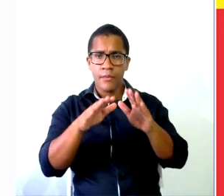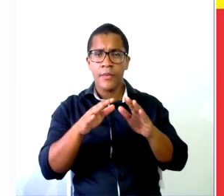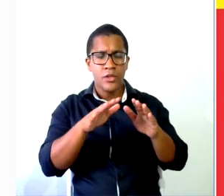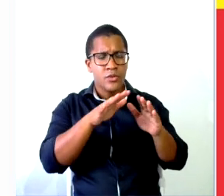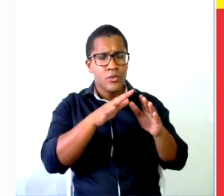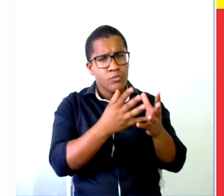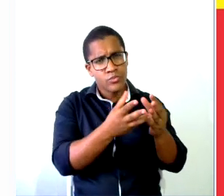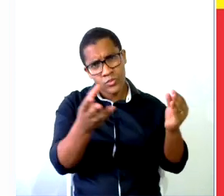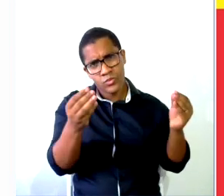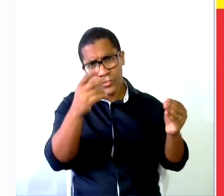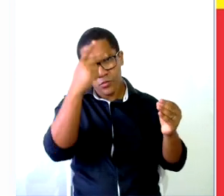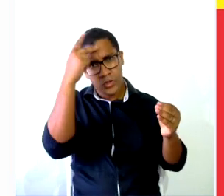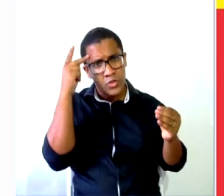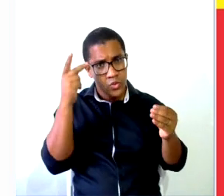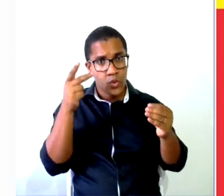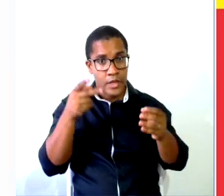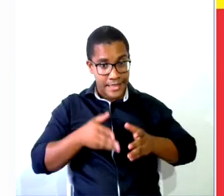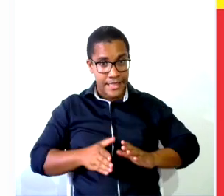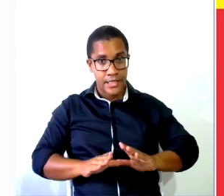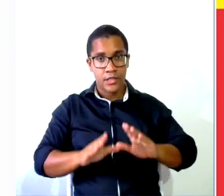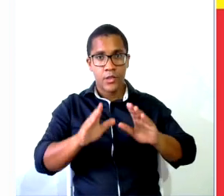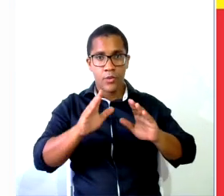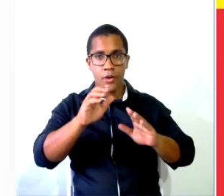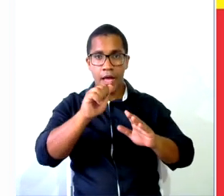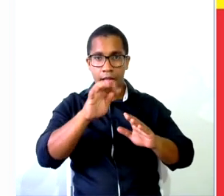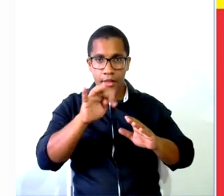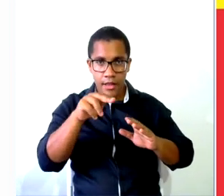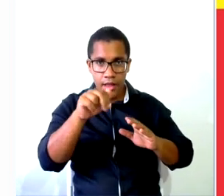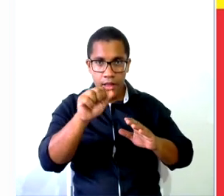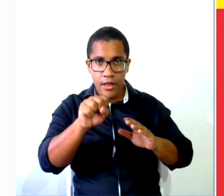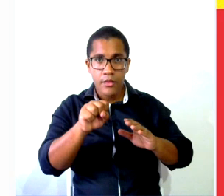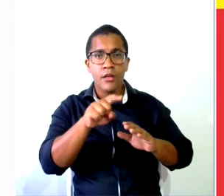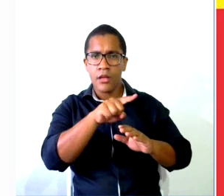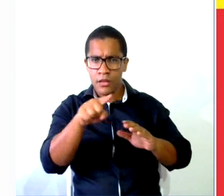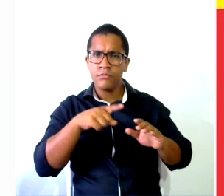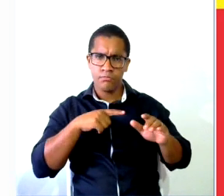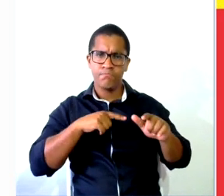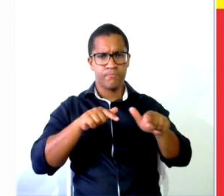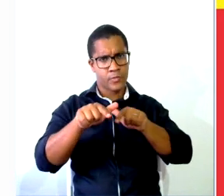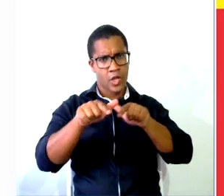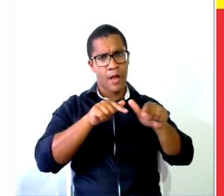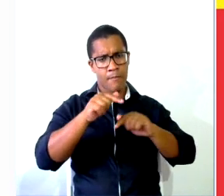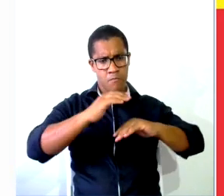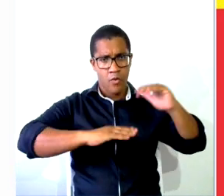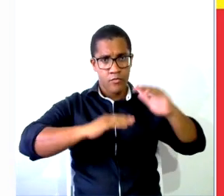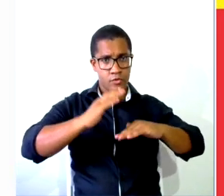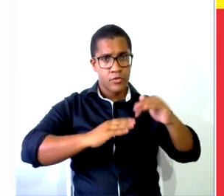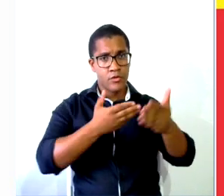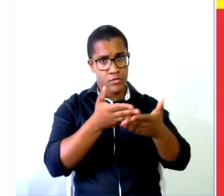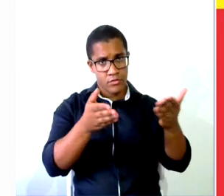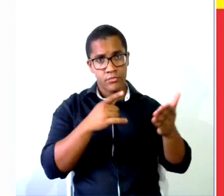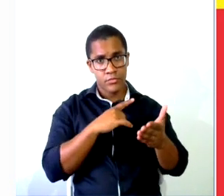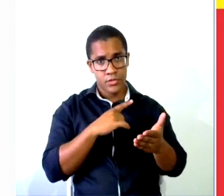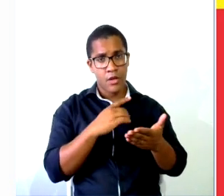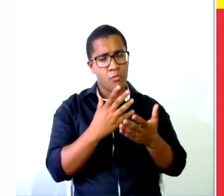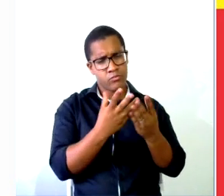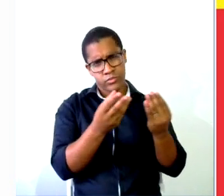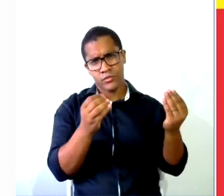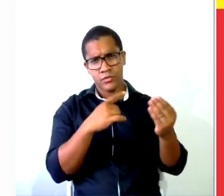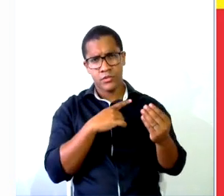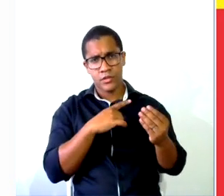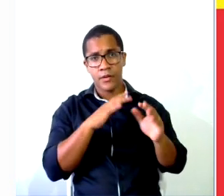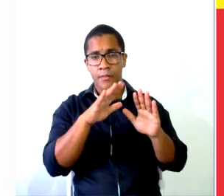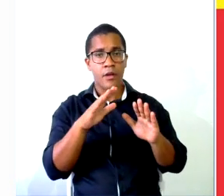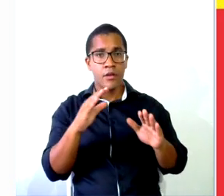dos atenienses tinham profissão ou ofício. Então, o ideal, pessoal, o